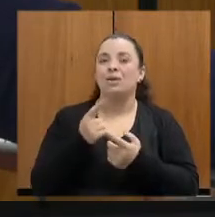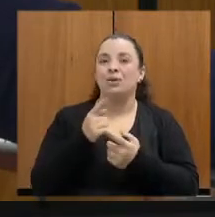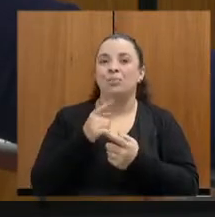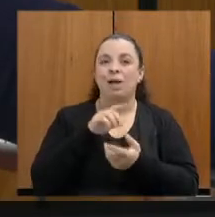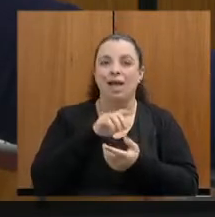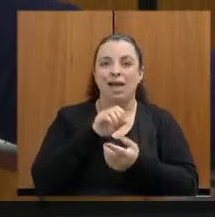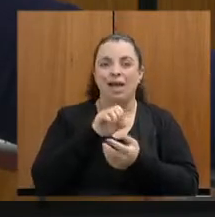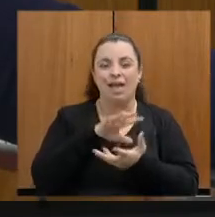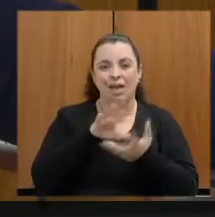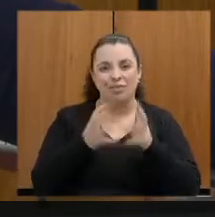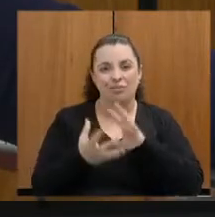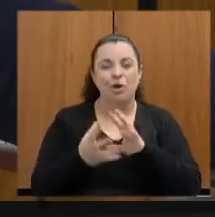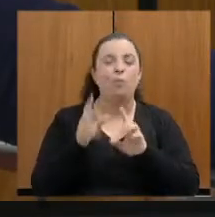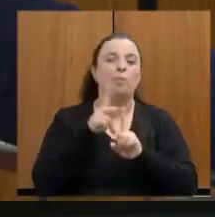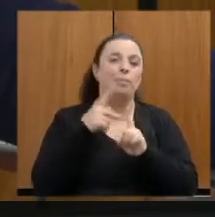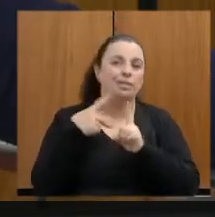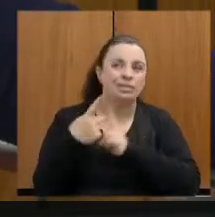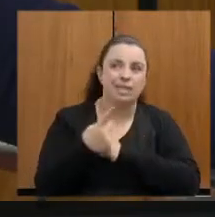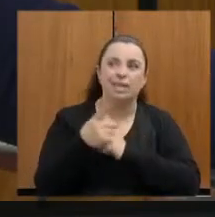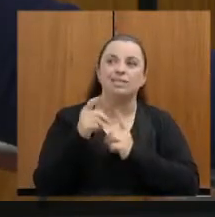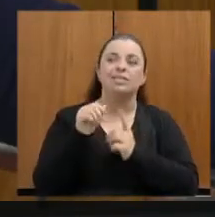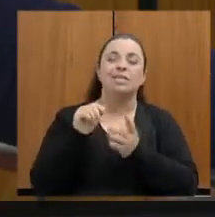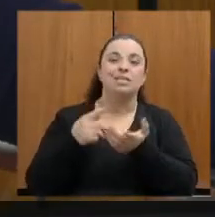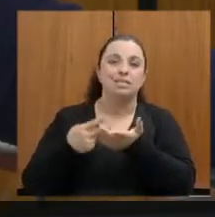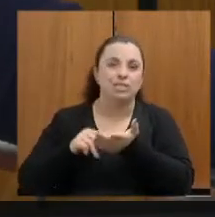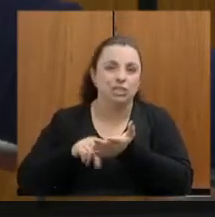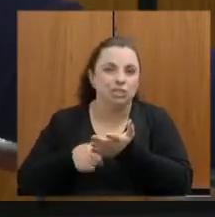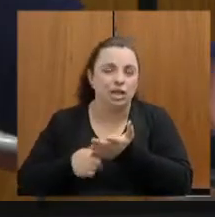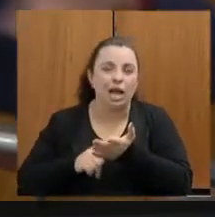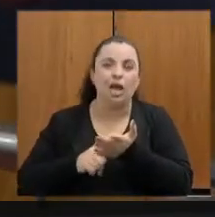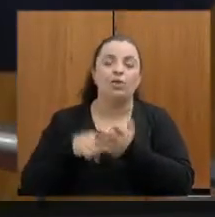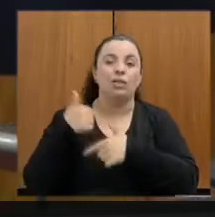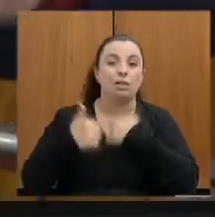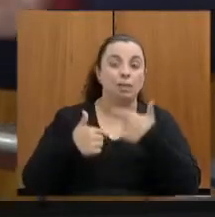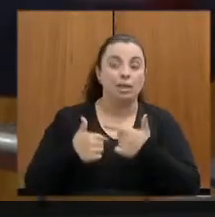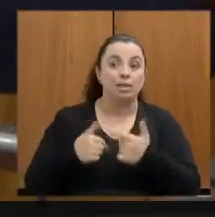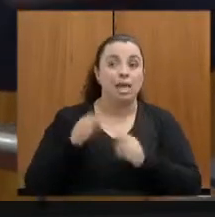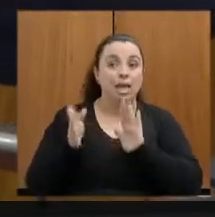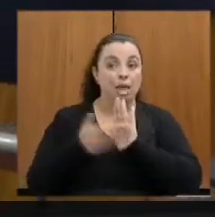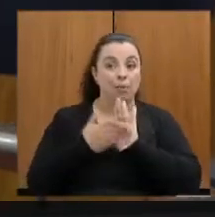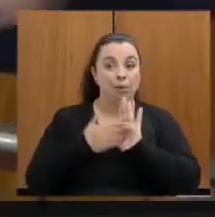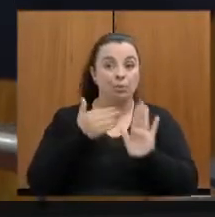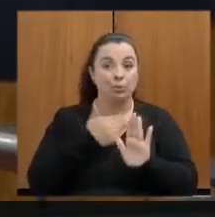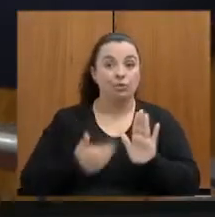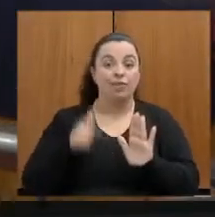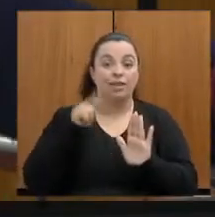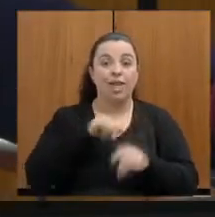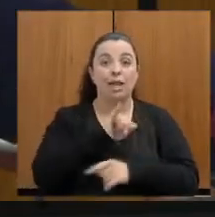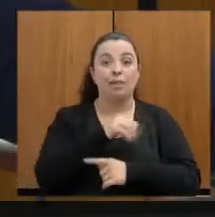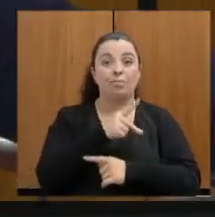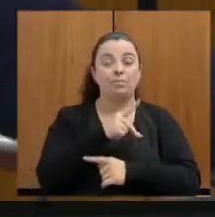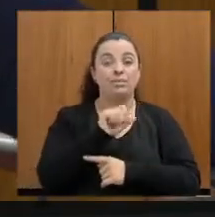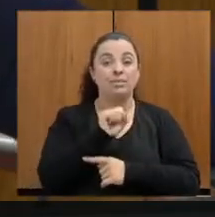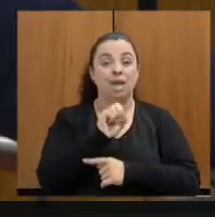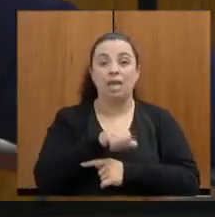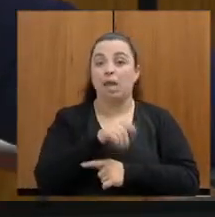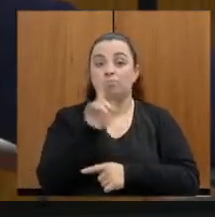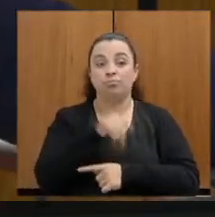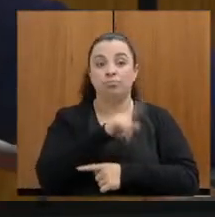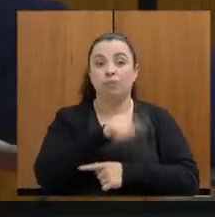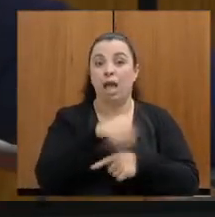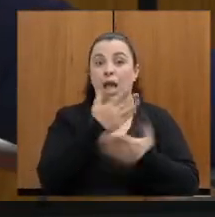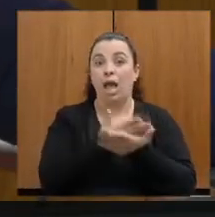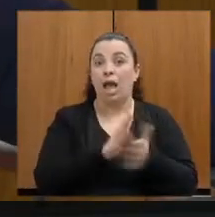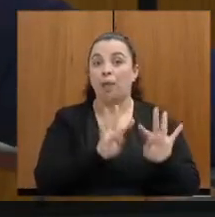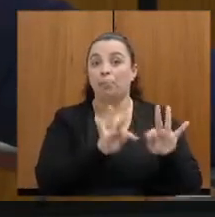EA proposta do governo era acabar com o Ipsemg e desarticular o transformando em outras coisas e